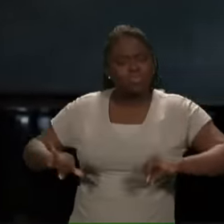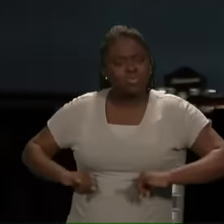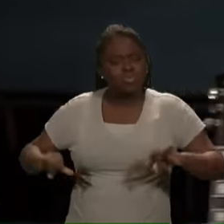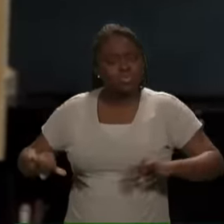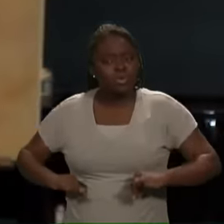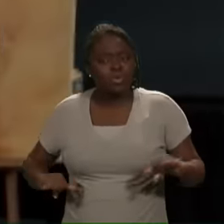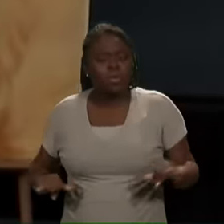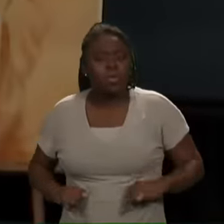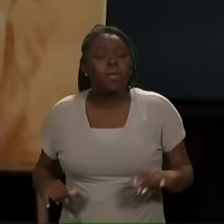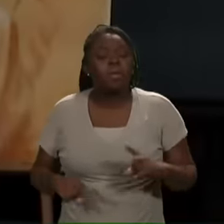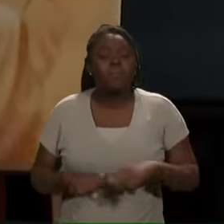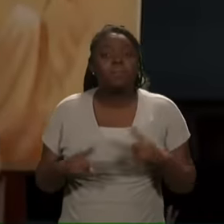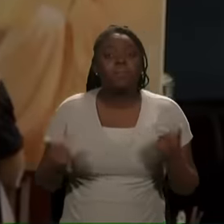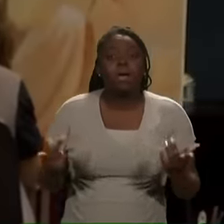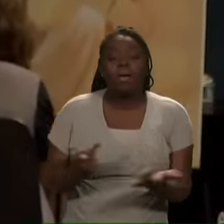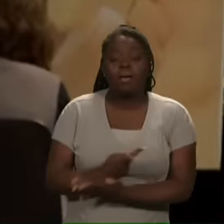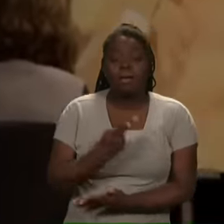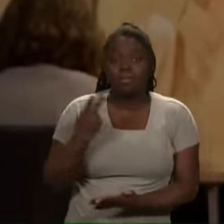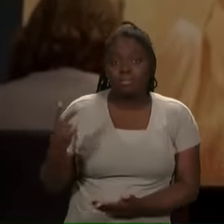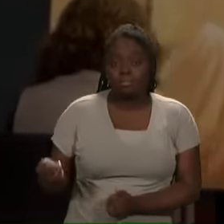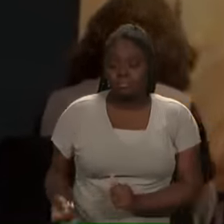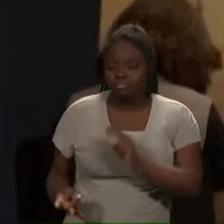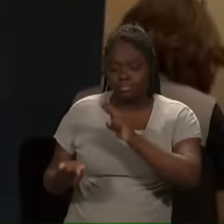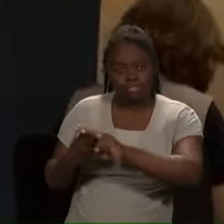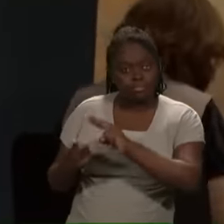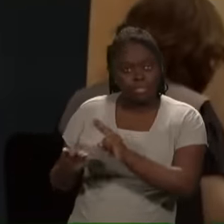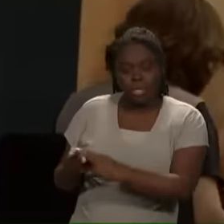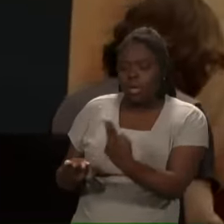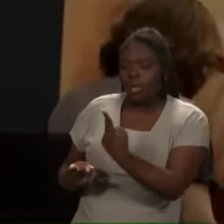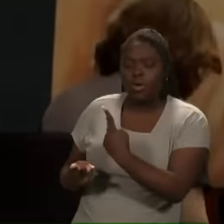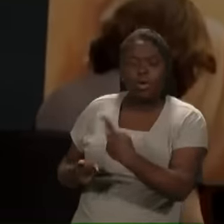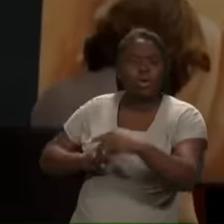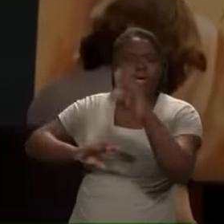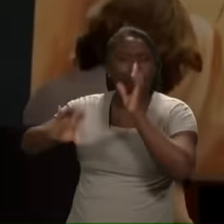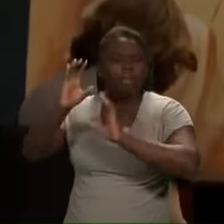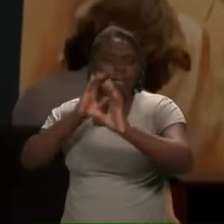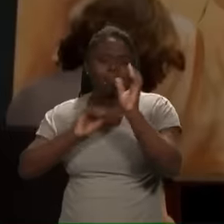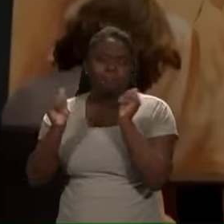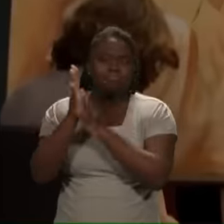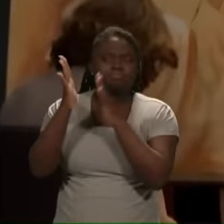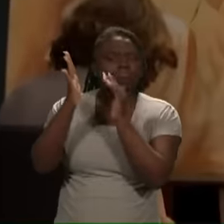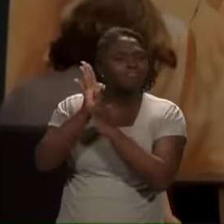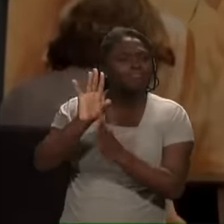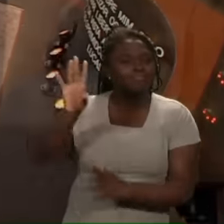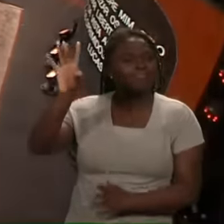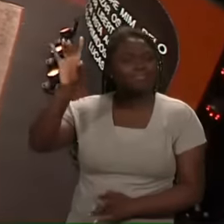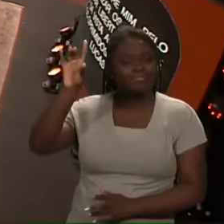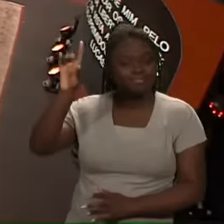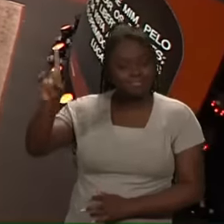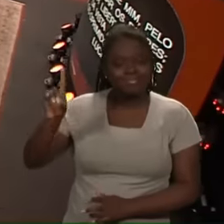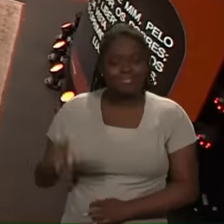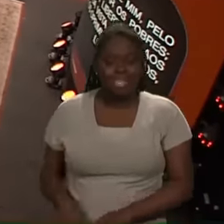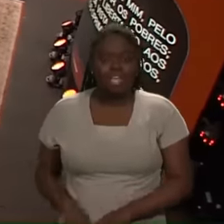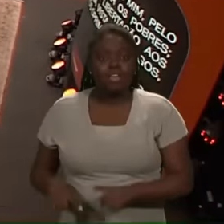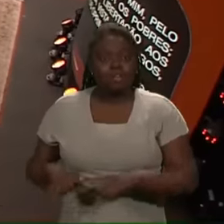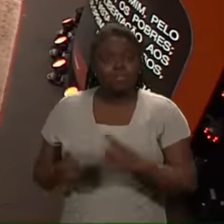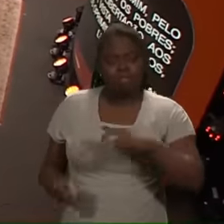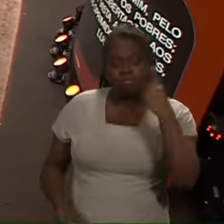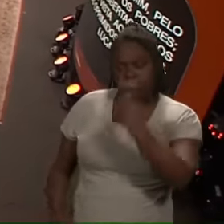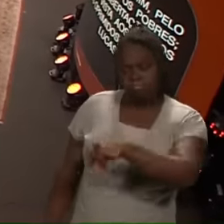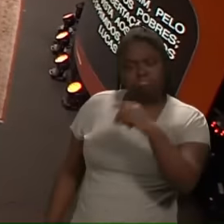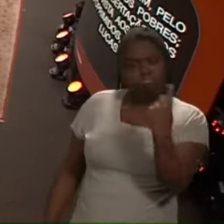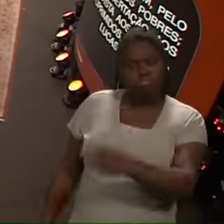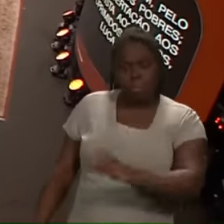que acontecia? Atrás das grades, estavam lá cantando, louvando a Deus. As chicotadas, as